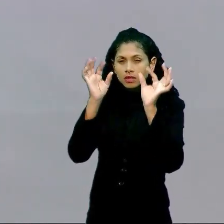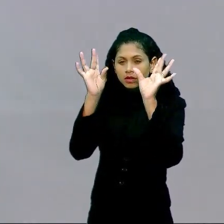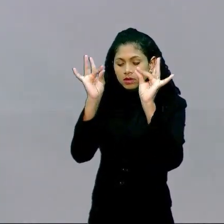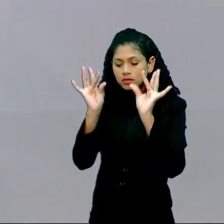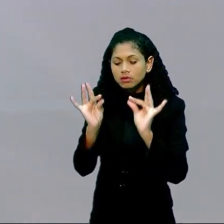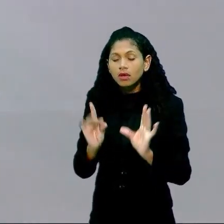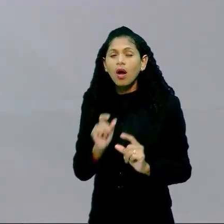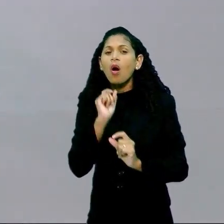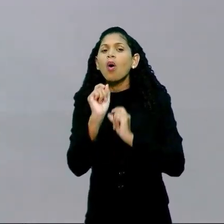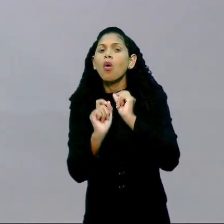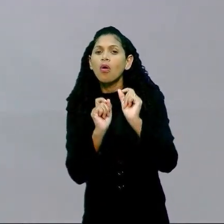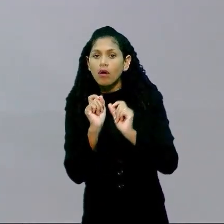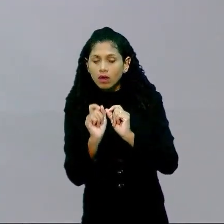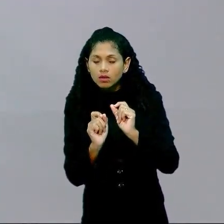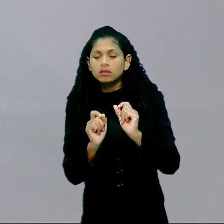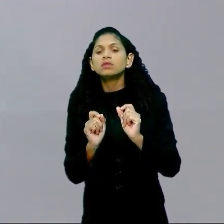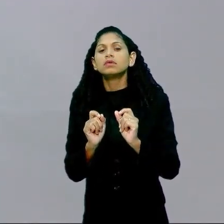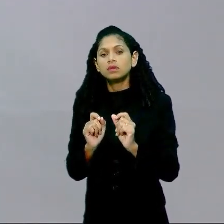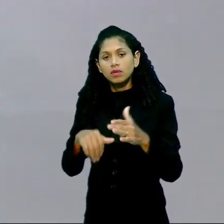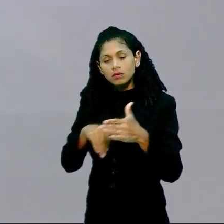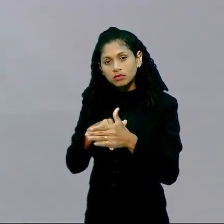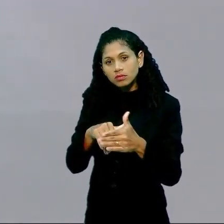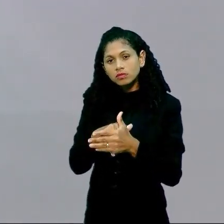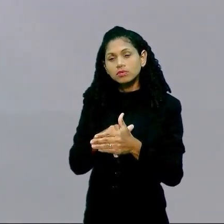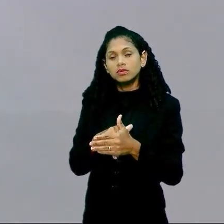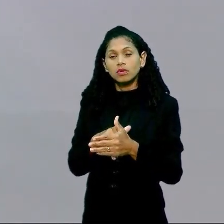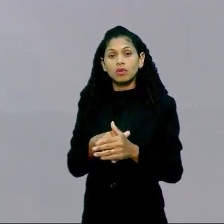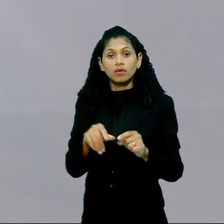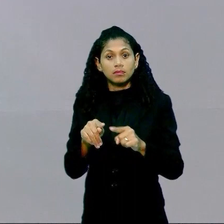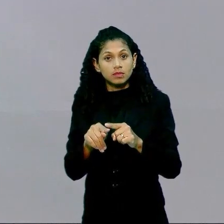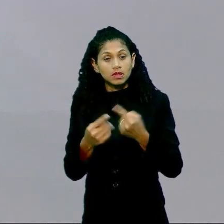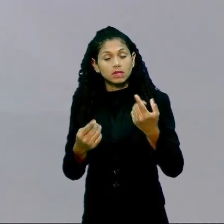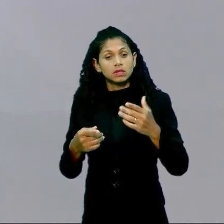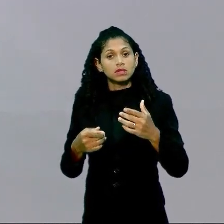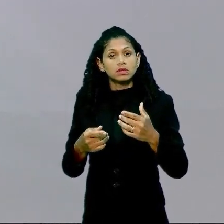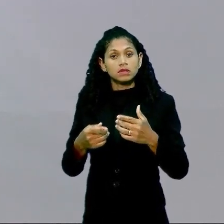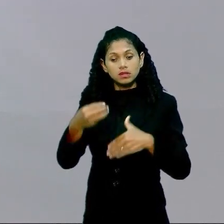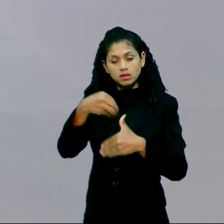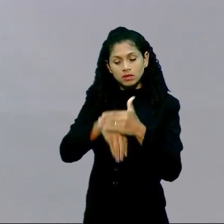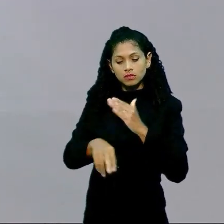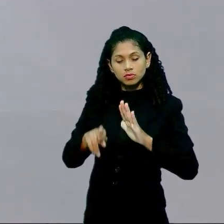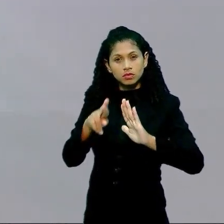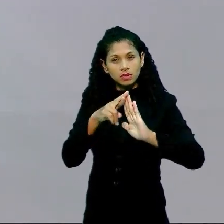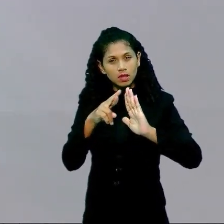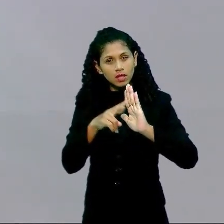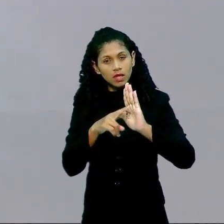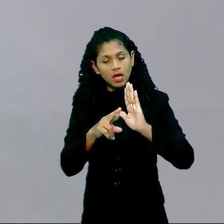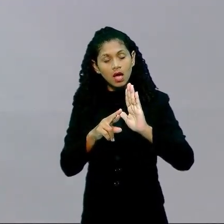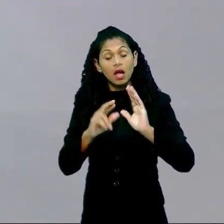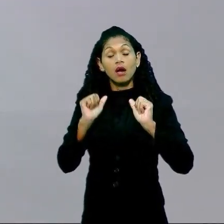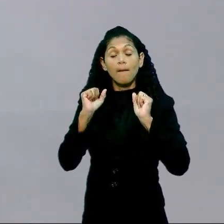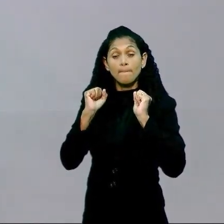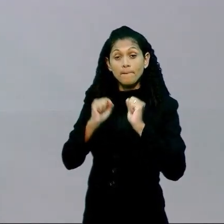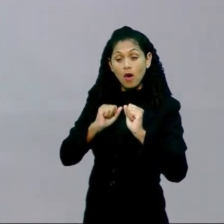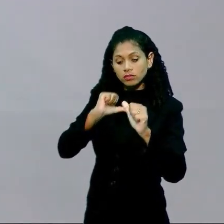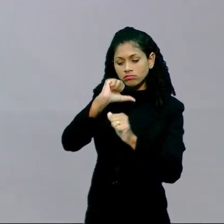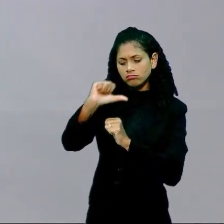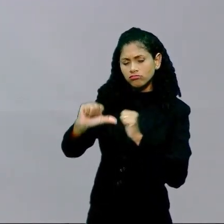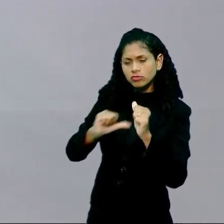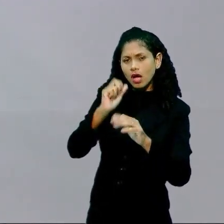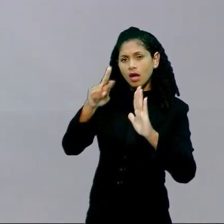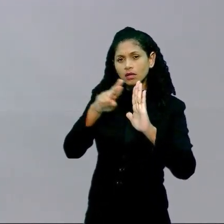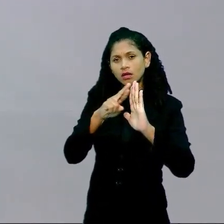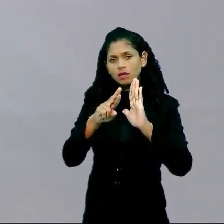livres, porém, que a gente insere contexto de regras, mas essas regras elas podem ser criadas e recriadas para direcionar